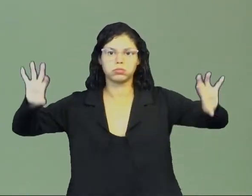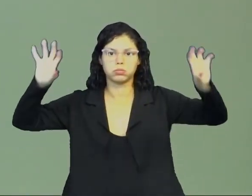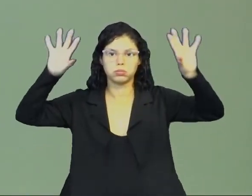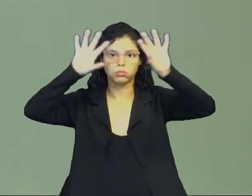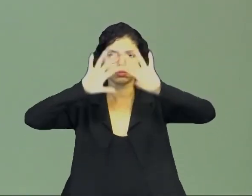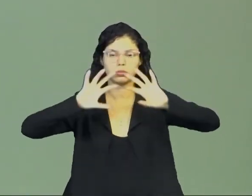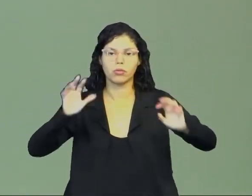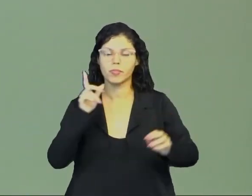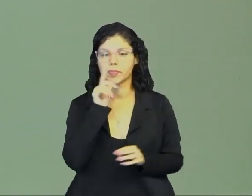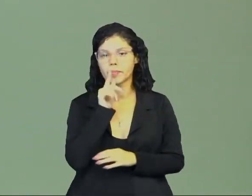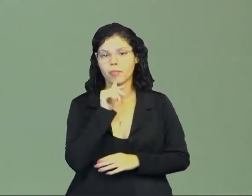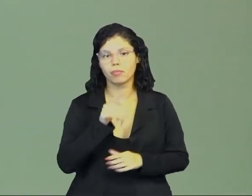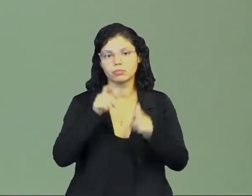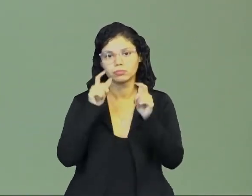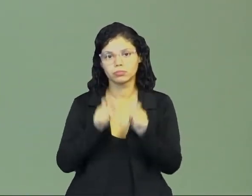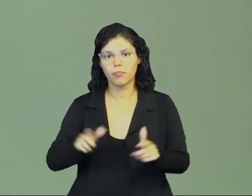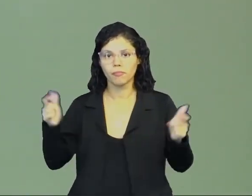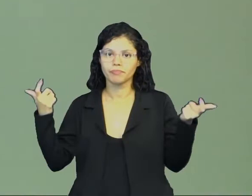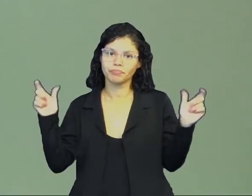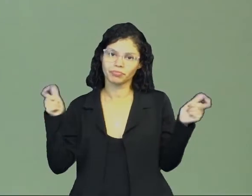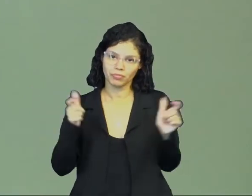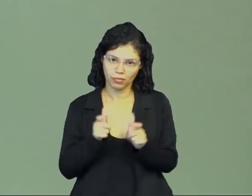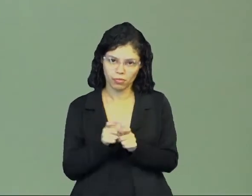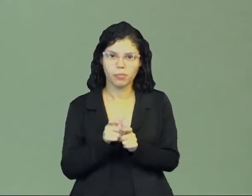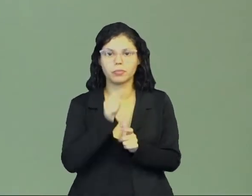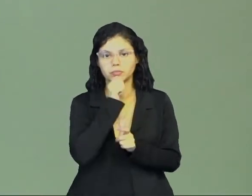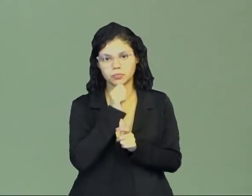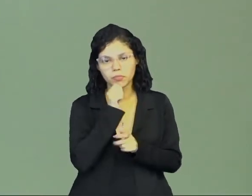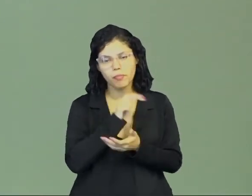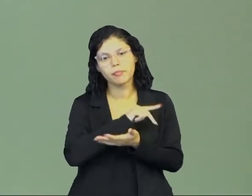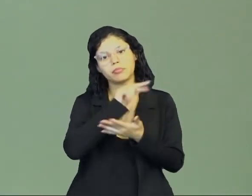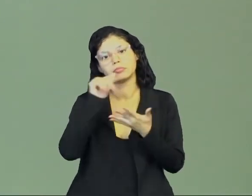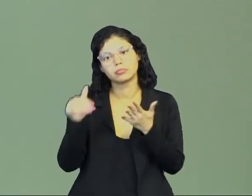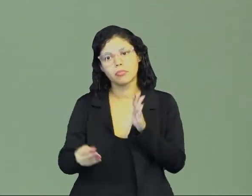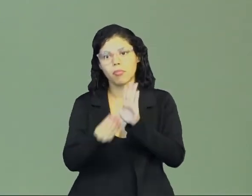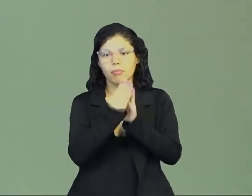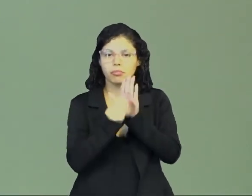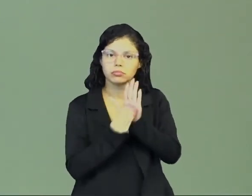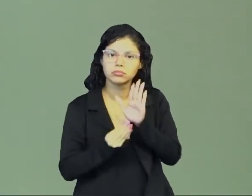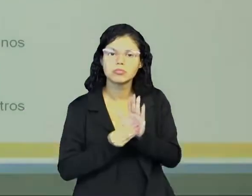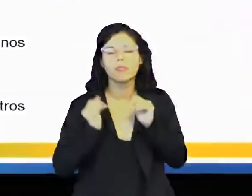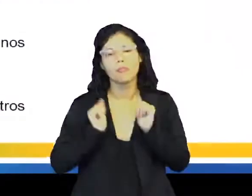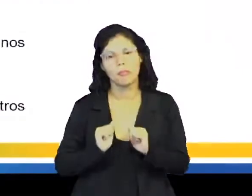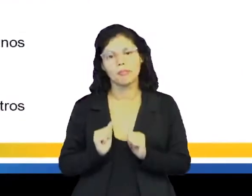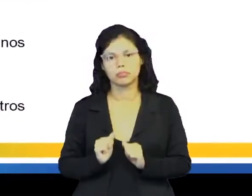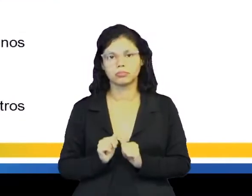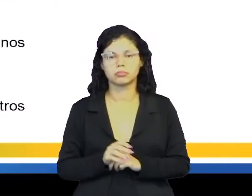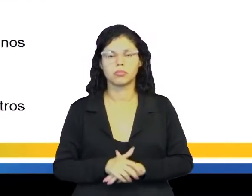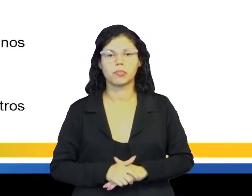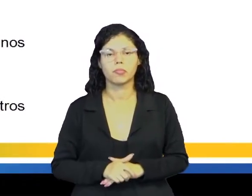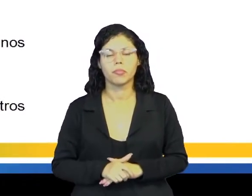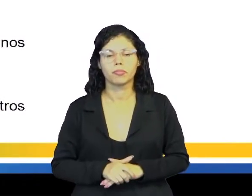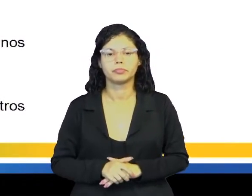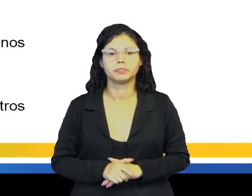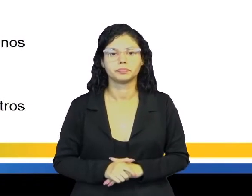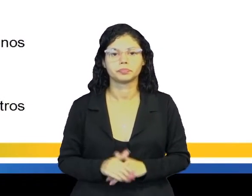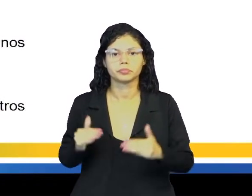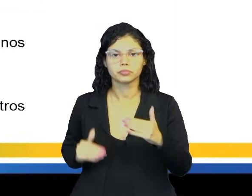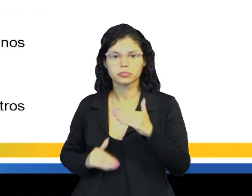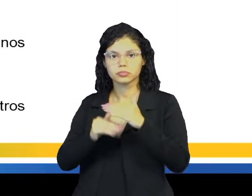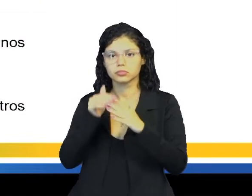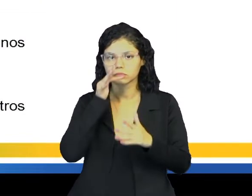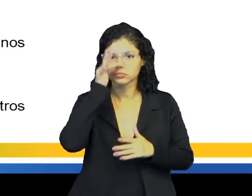essa quantidade de água em um local ela pode diminuir. E existem diversos fatores que podem contribuir com isso.